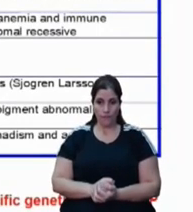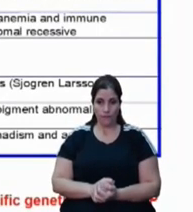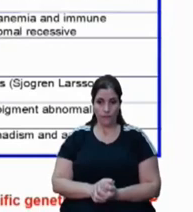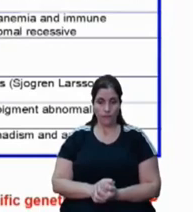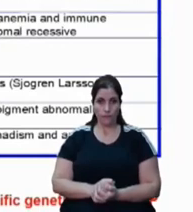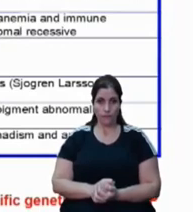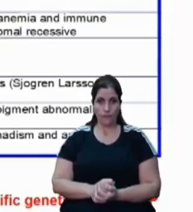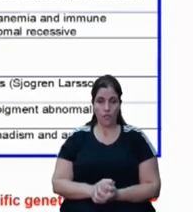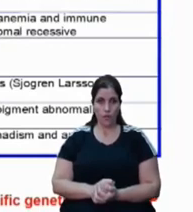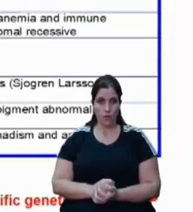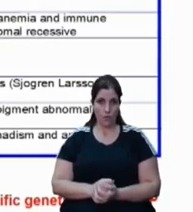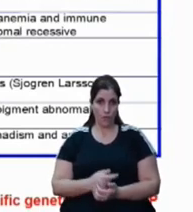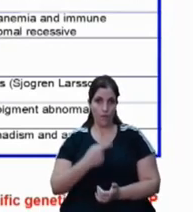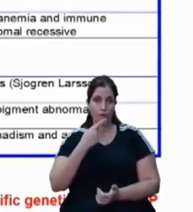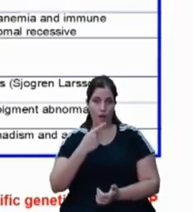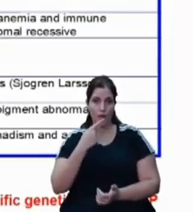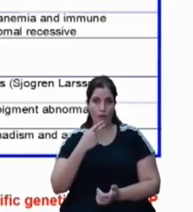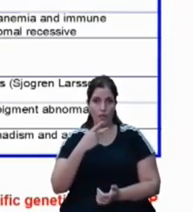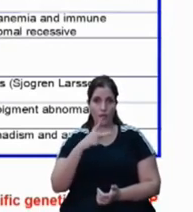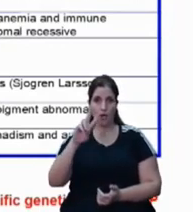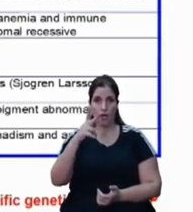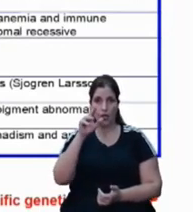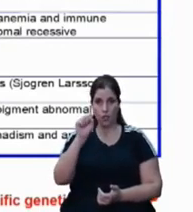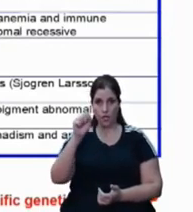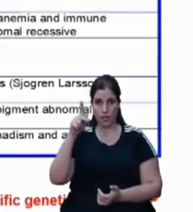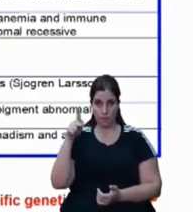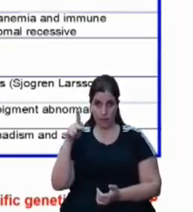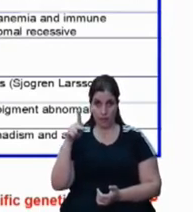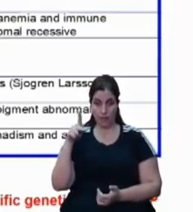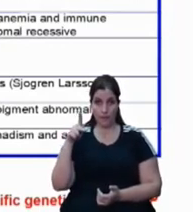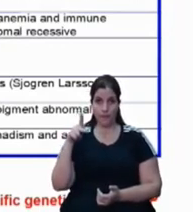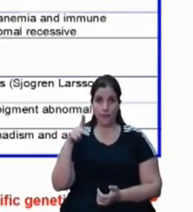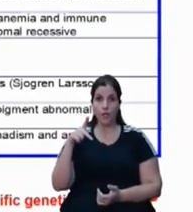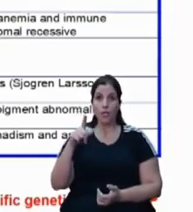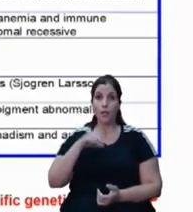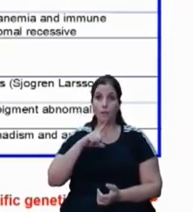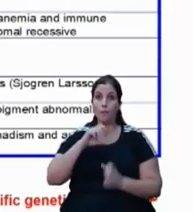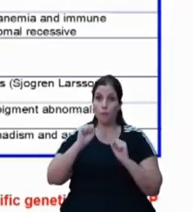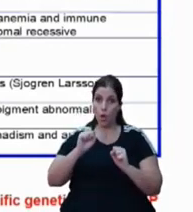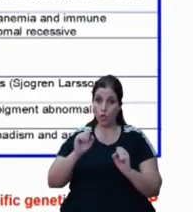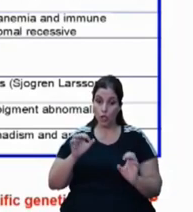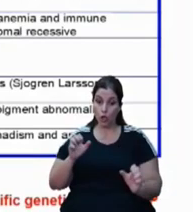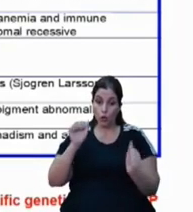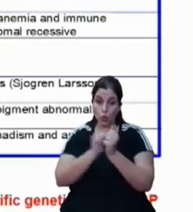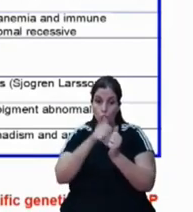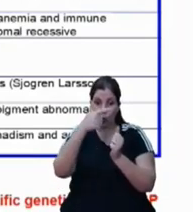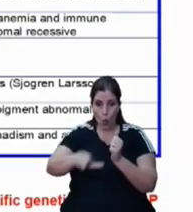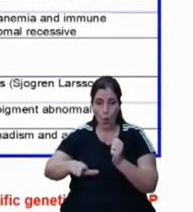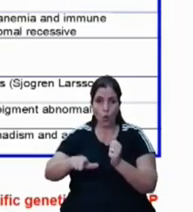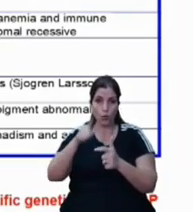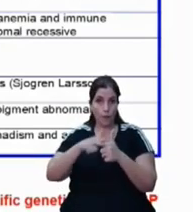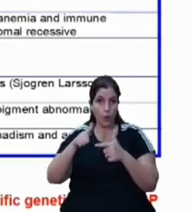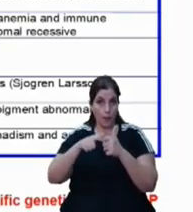Eu mencionei que a HSP costuma estar associada a outros distúrbios neurológicos. Por